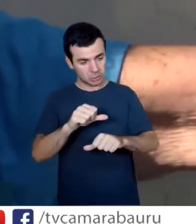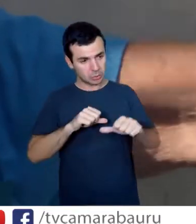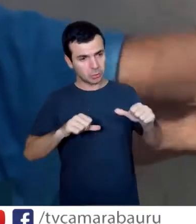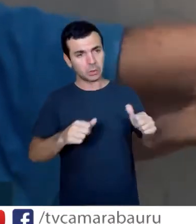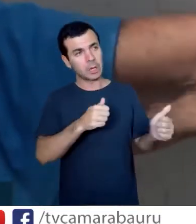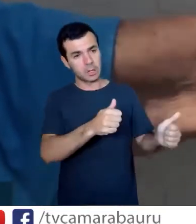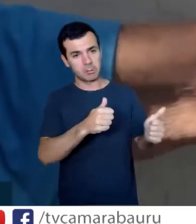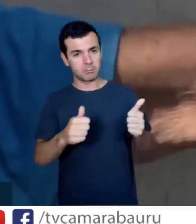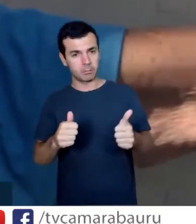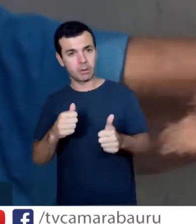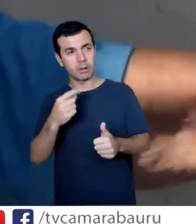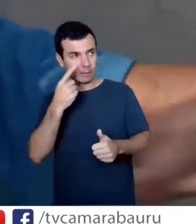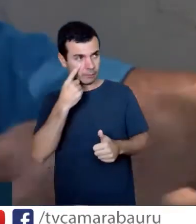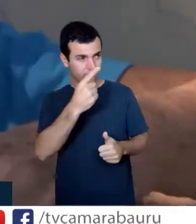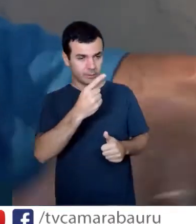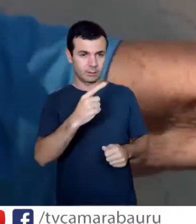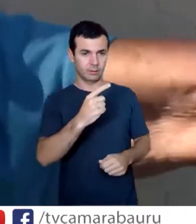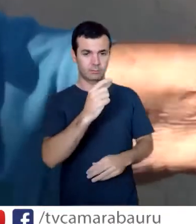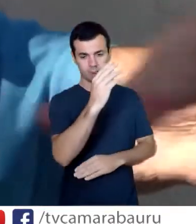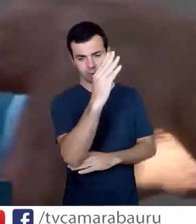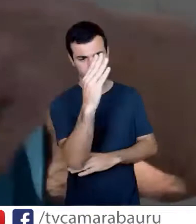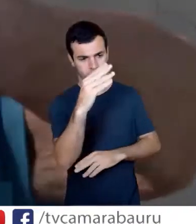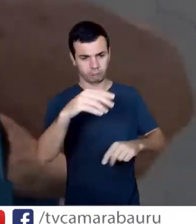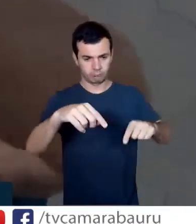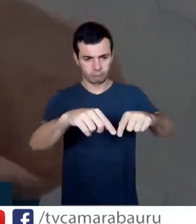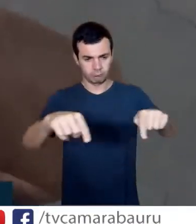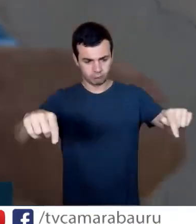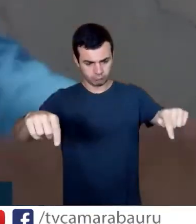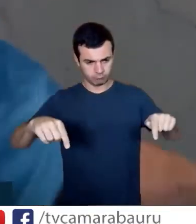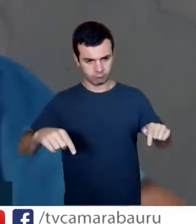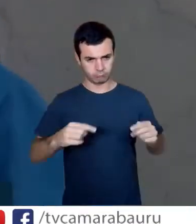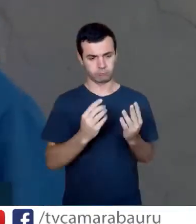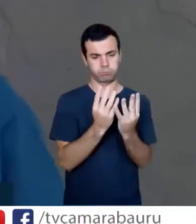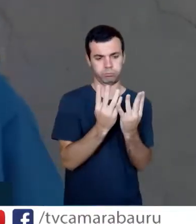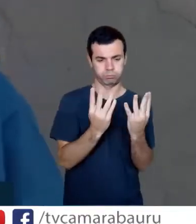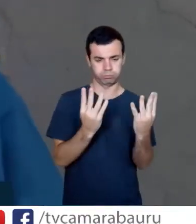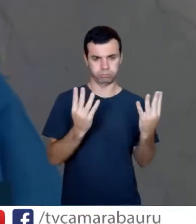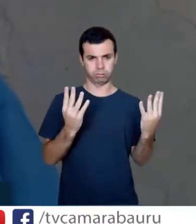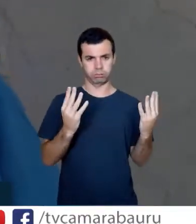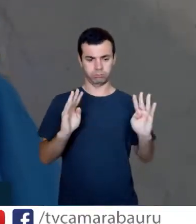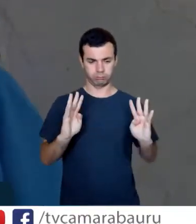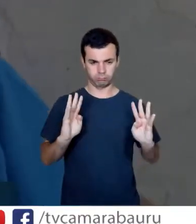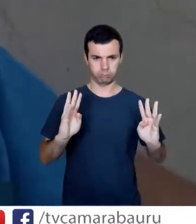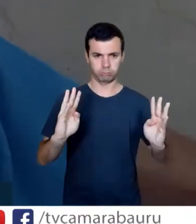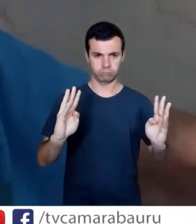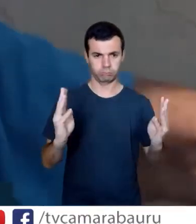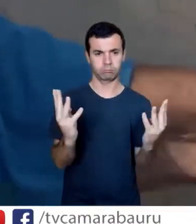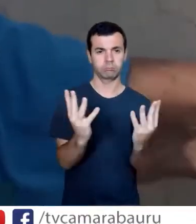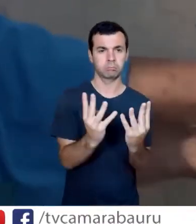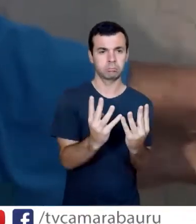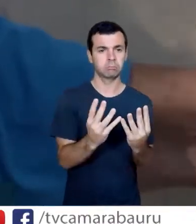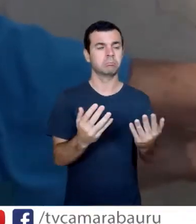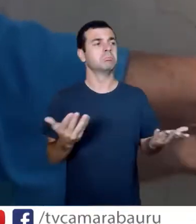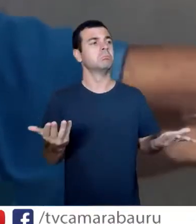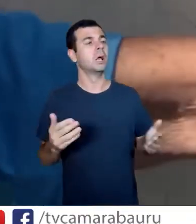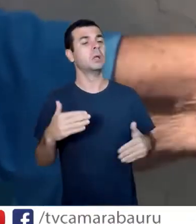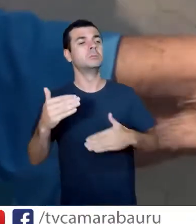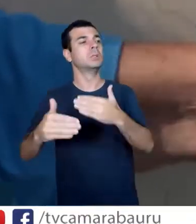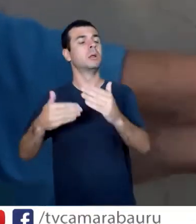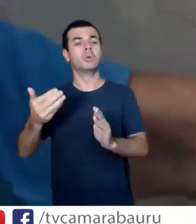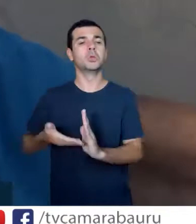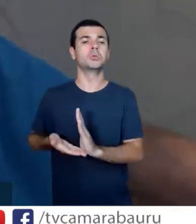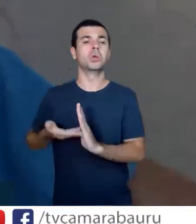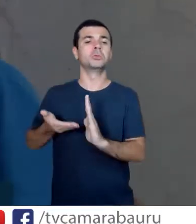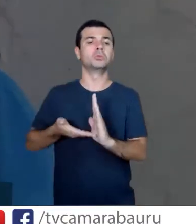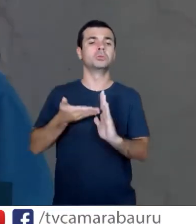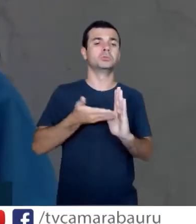Aqui, cercaram com aquela tela, aquele material que eles estão fazendo aí. Aí depois vieram, tiraram tudo aqui, fecharam